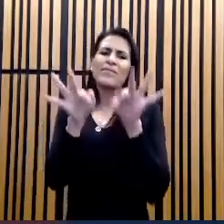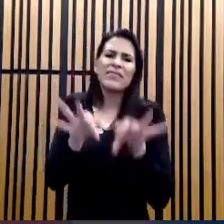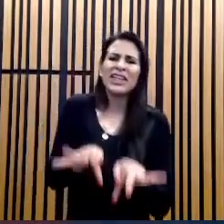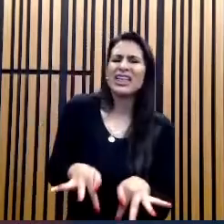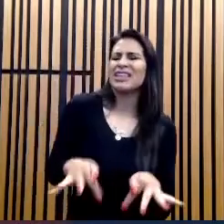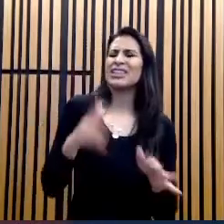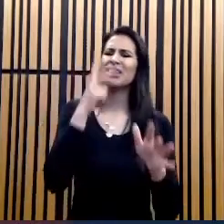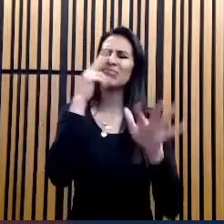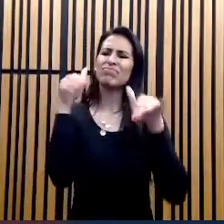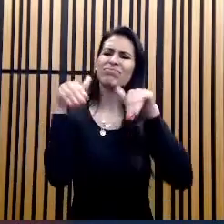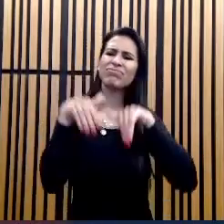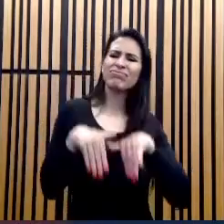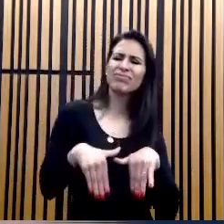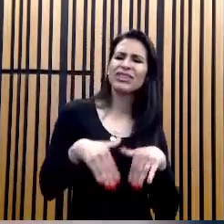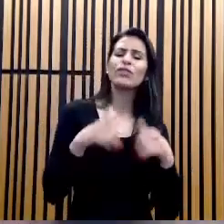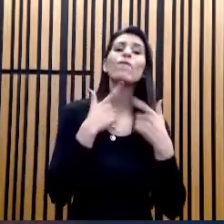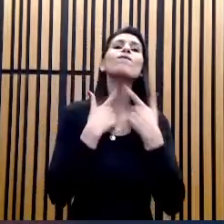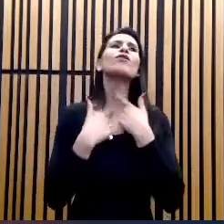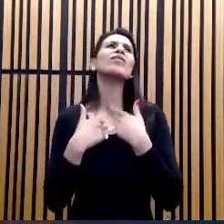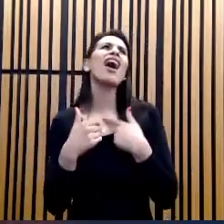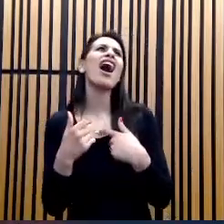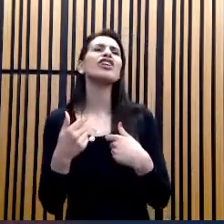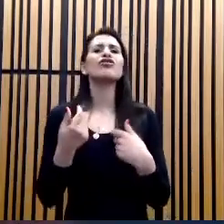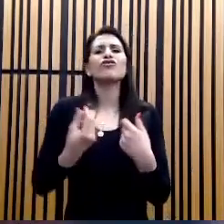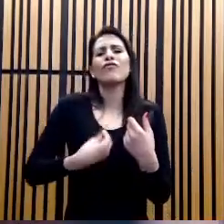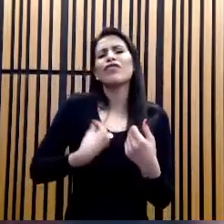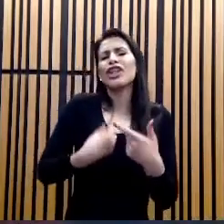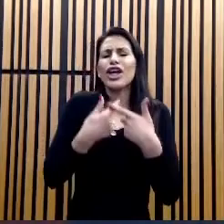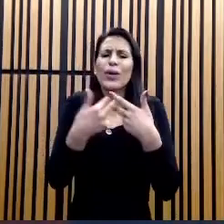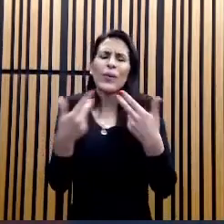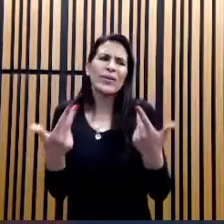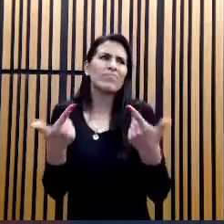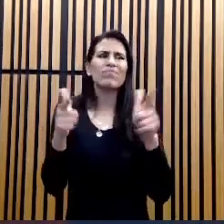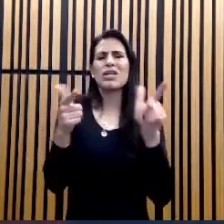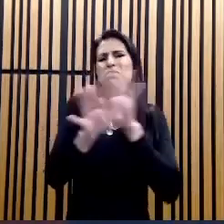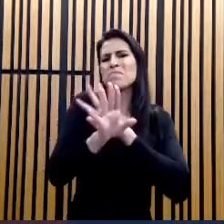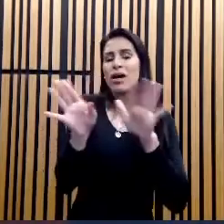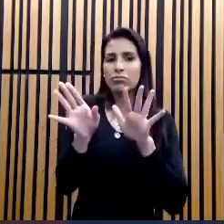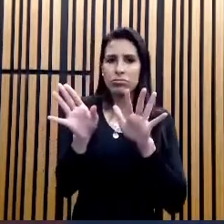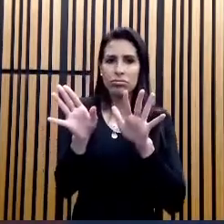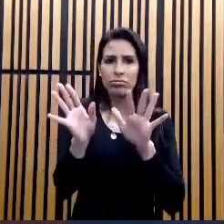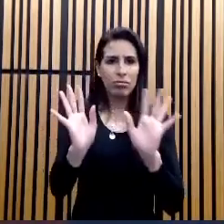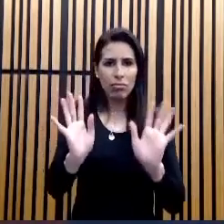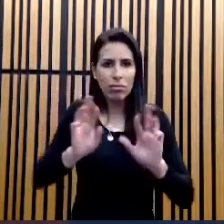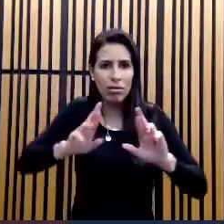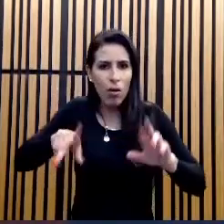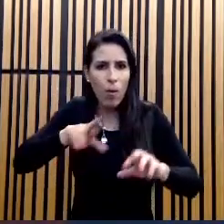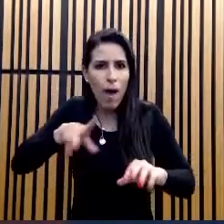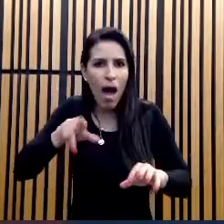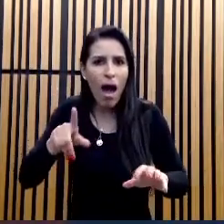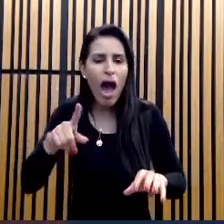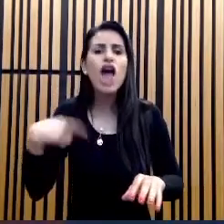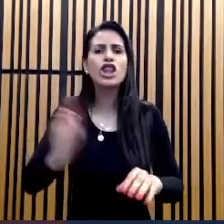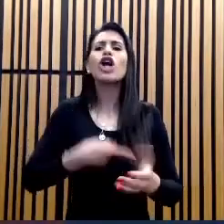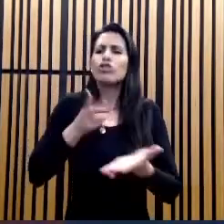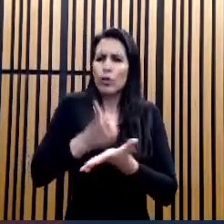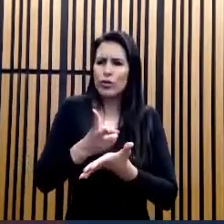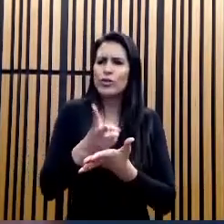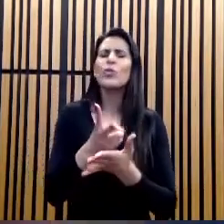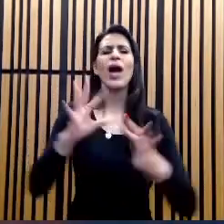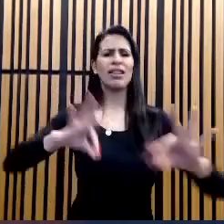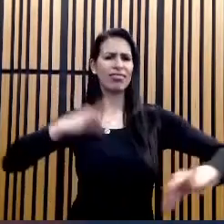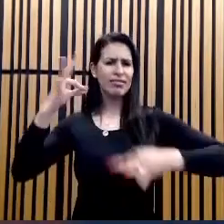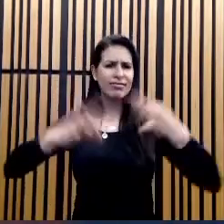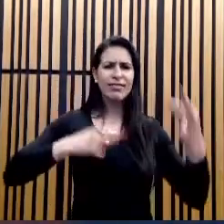mais vontade, perde o tesão pela vida, e não é isso. A gente não perde nada. A gente não perde tesão, a gente não perde nada.